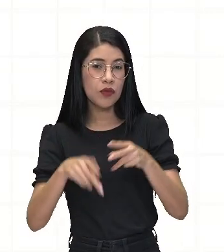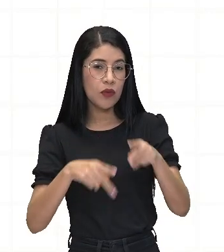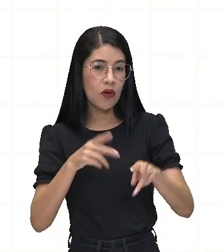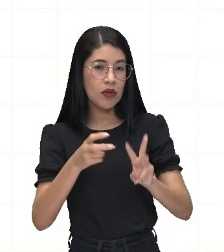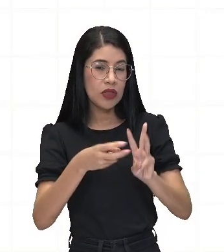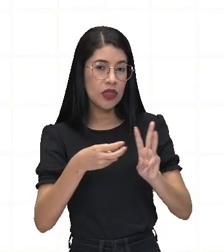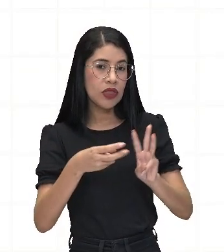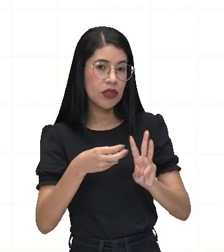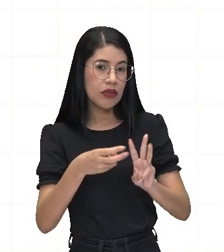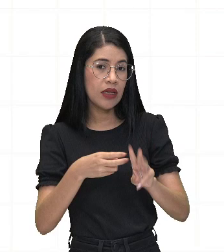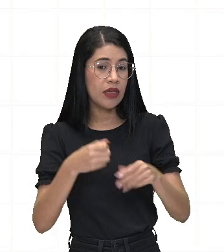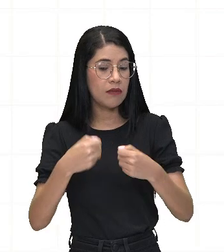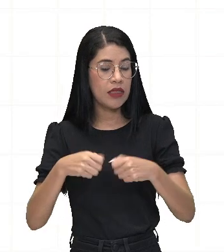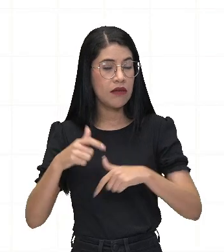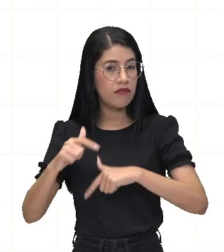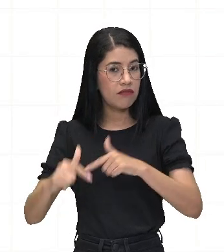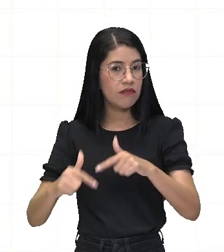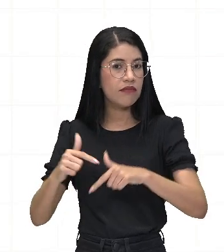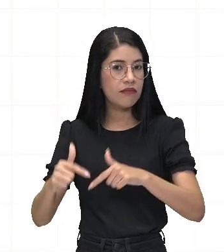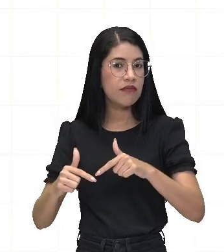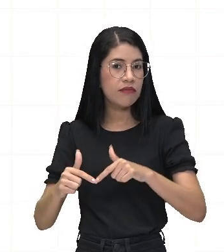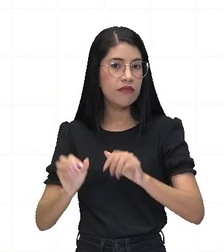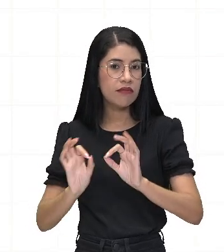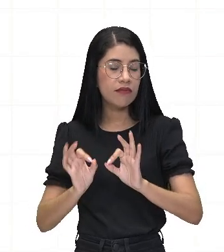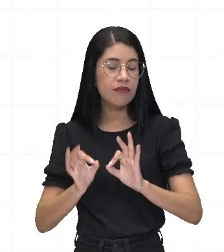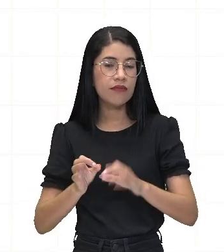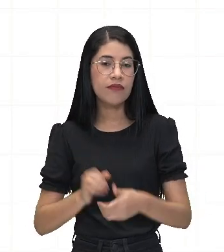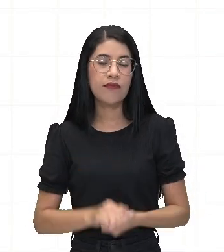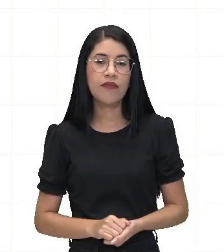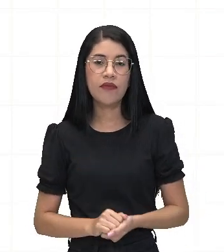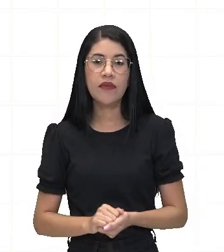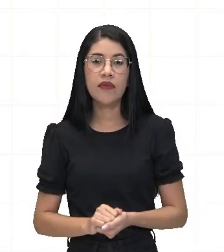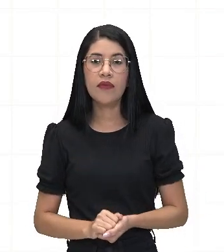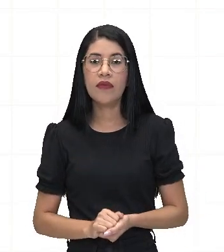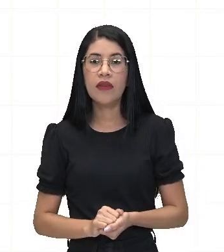obra, certo? Então, precisava também de mão de obra, né? Então, a